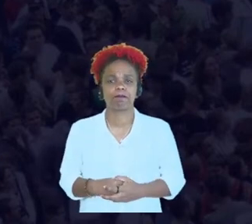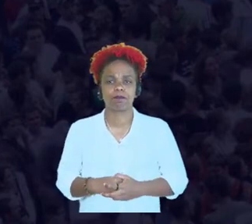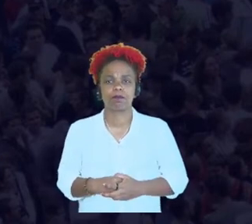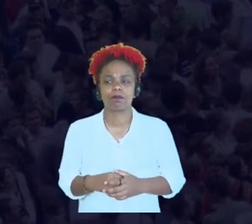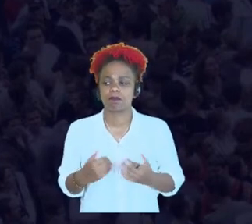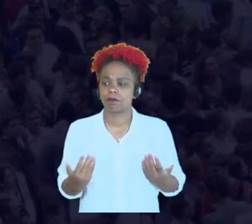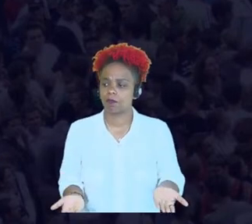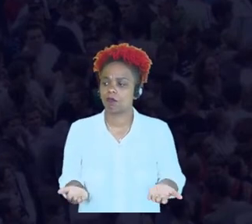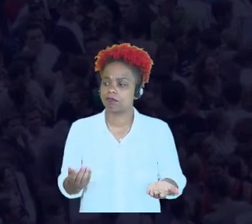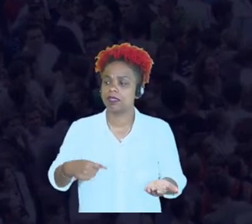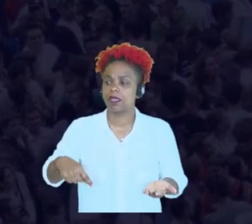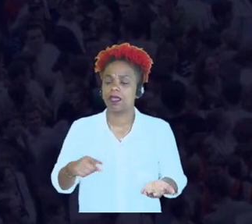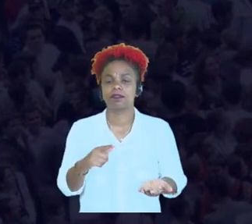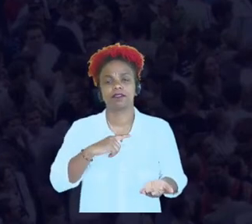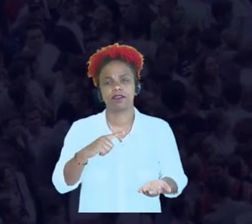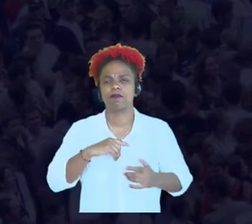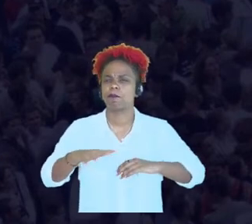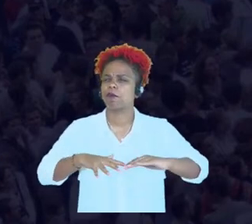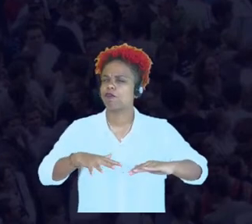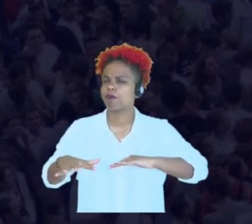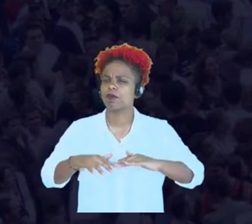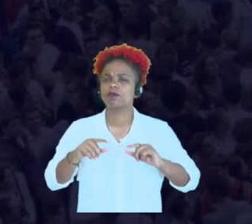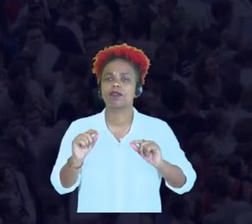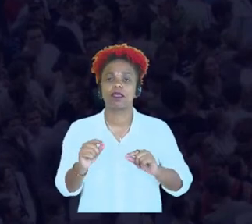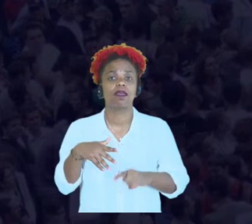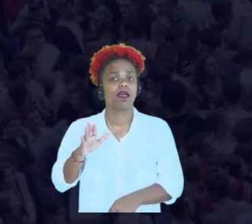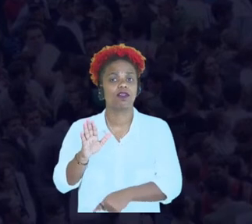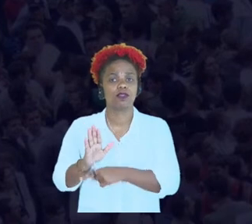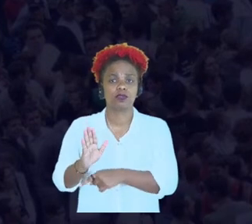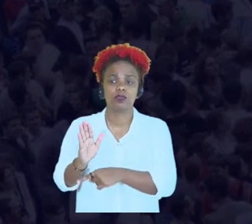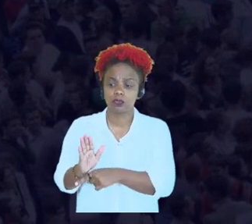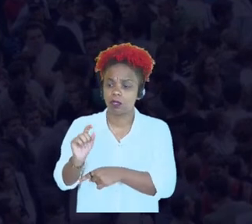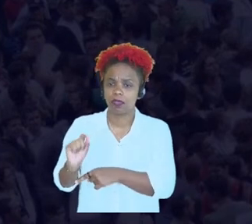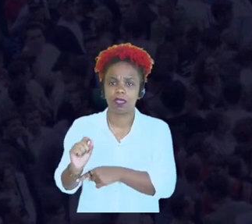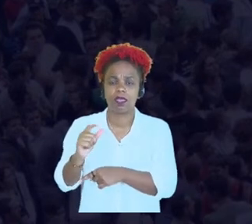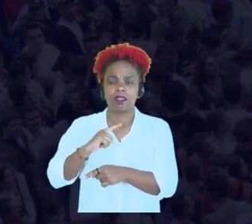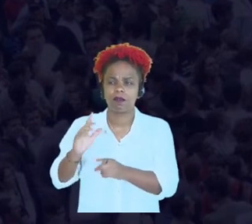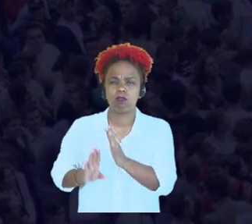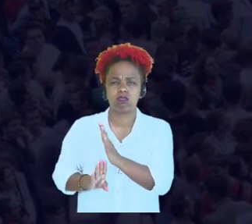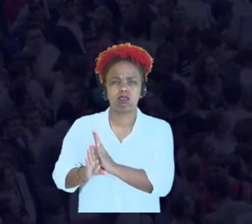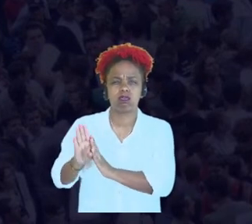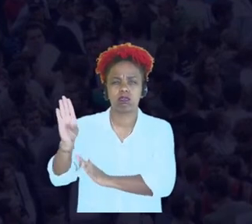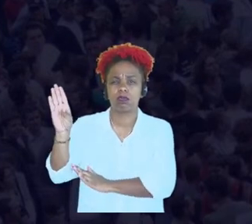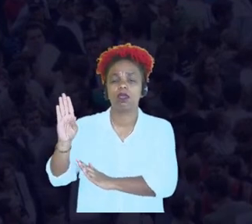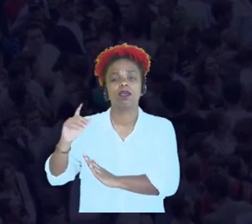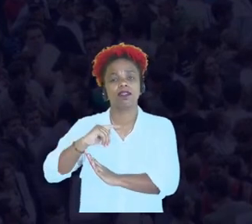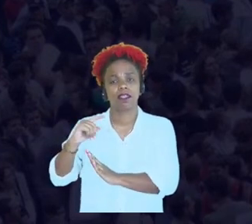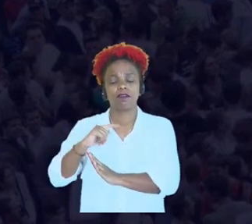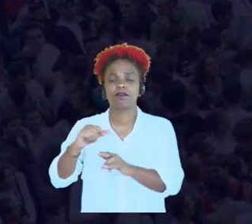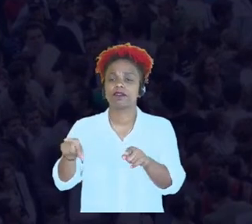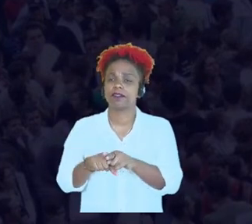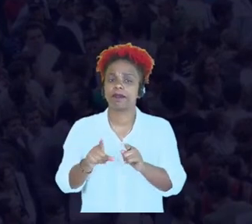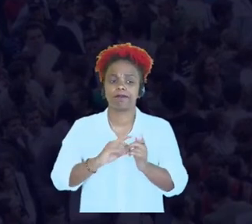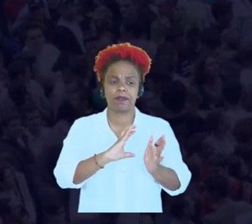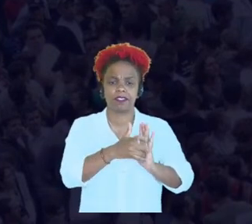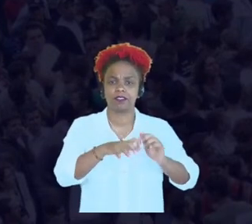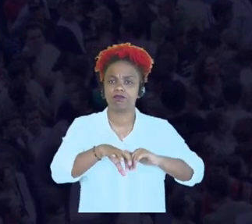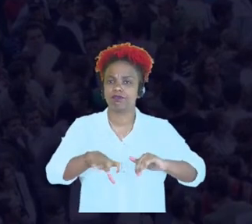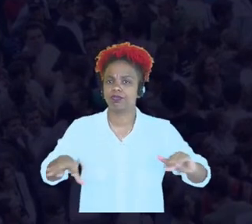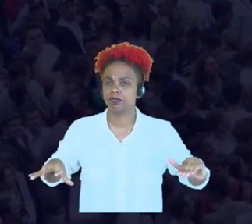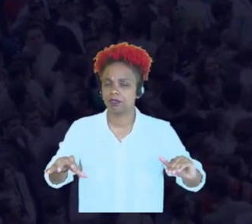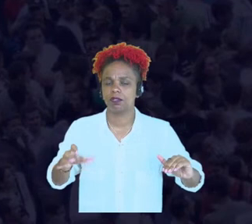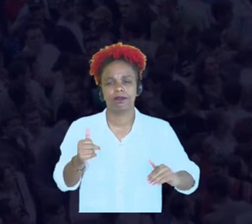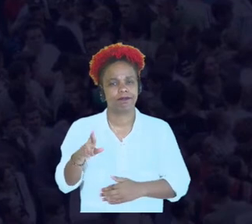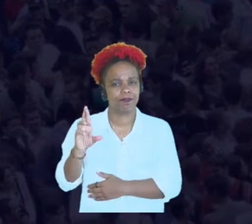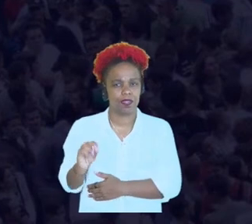Esse tipo de movimento ajudou a aumentar a fragmentação partidária brasileira. Claro que